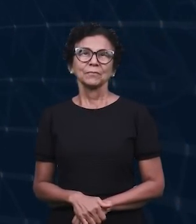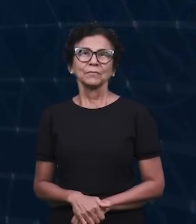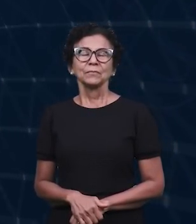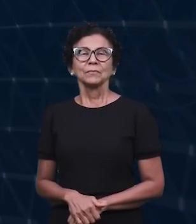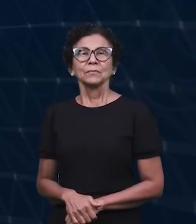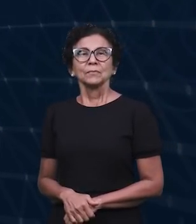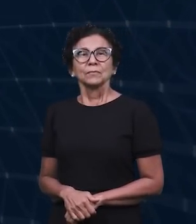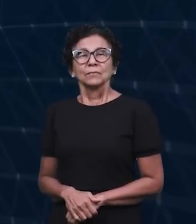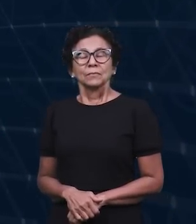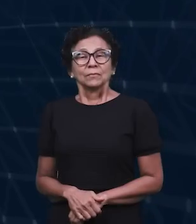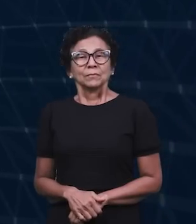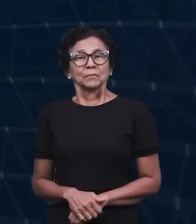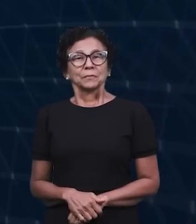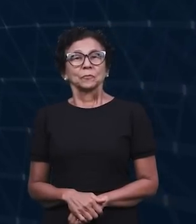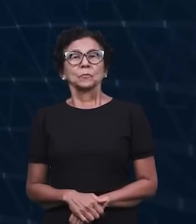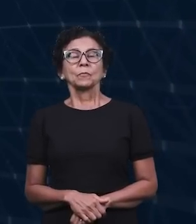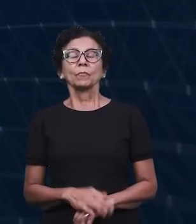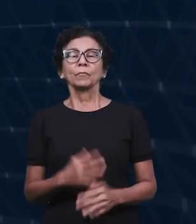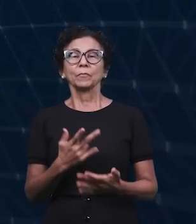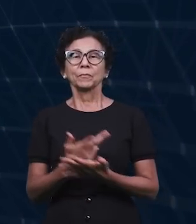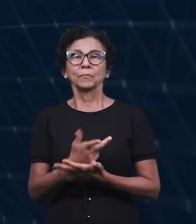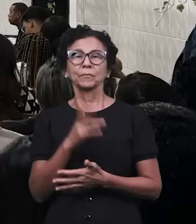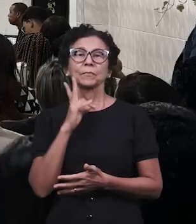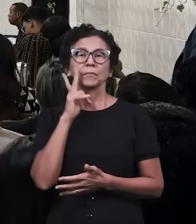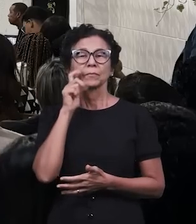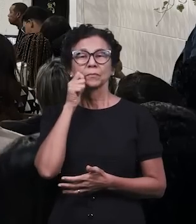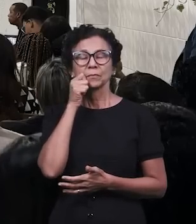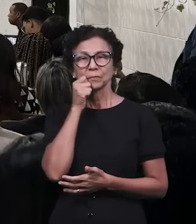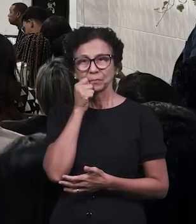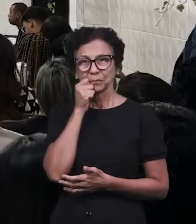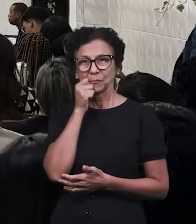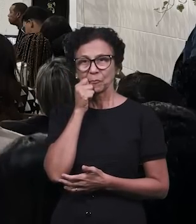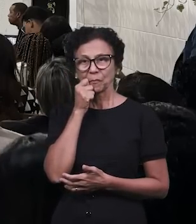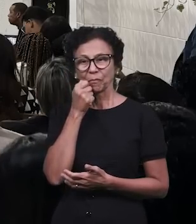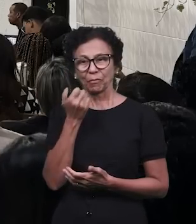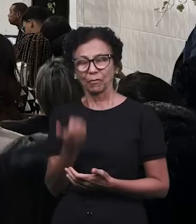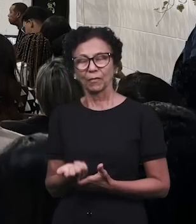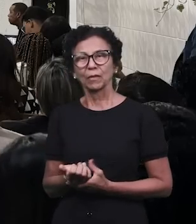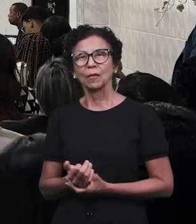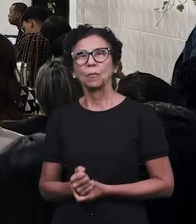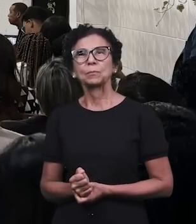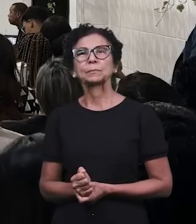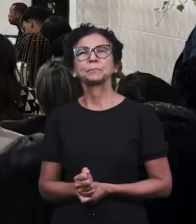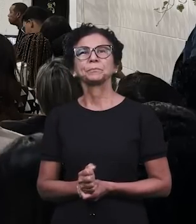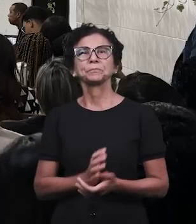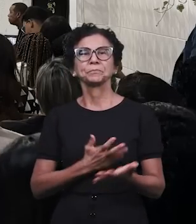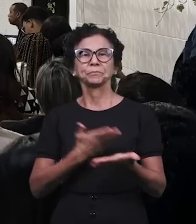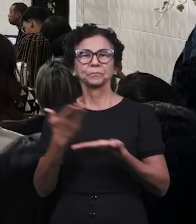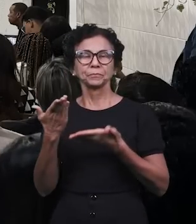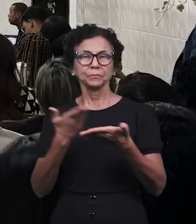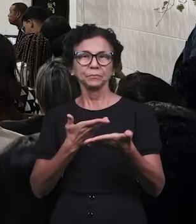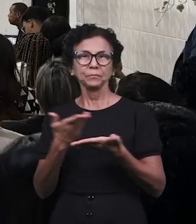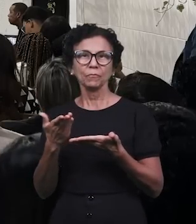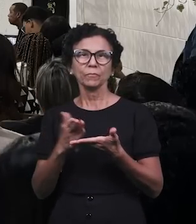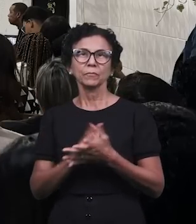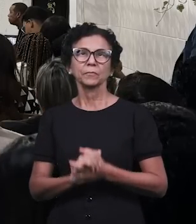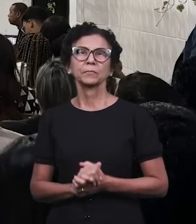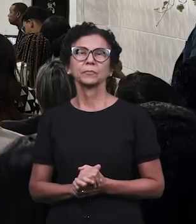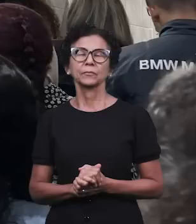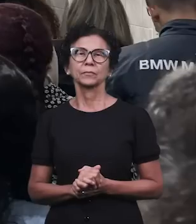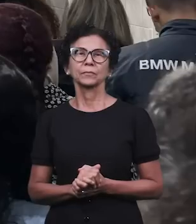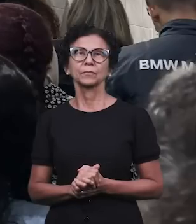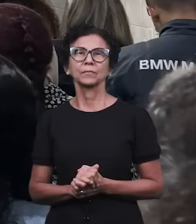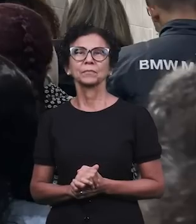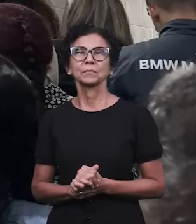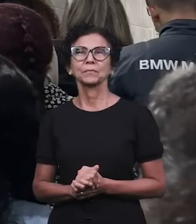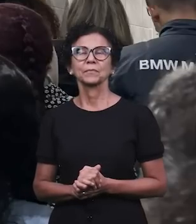Após o batismo, a igreja participou de uma ceia. Agora queremos compartilhar os registros da consagração de mais uma igreja na área sul